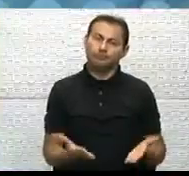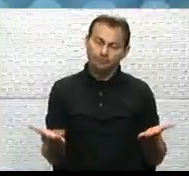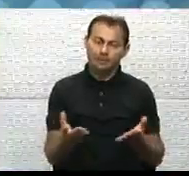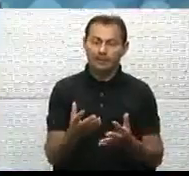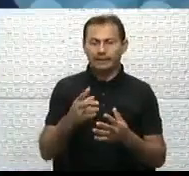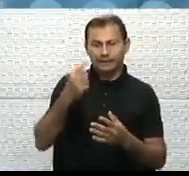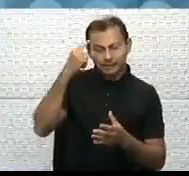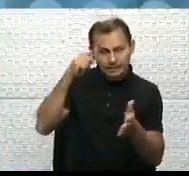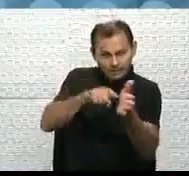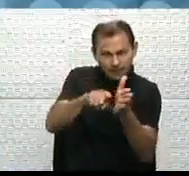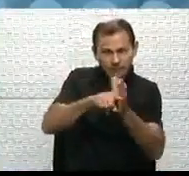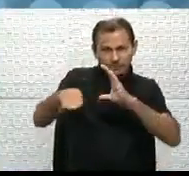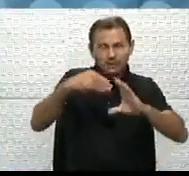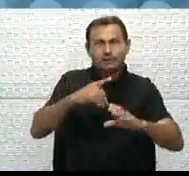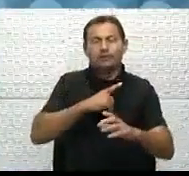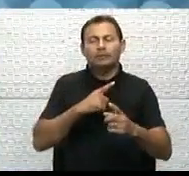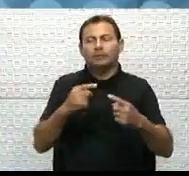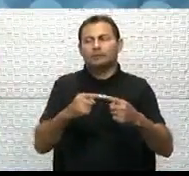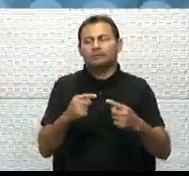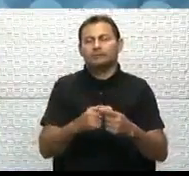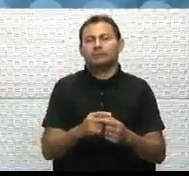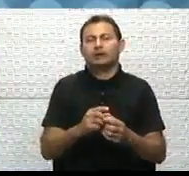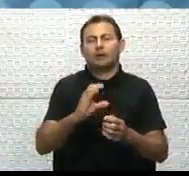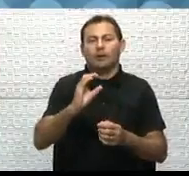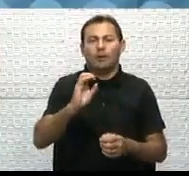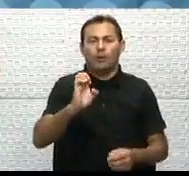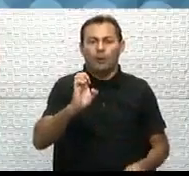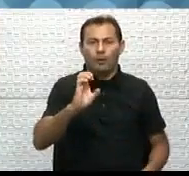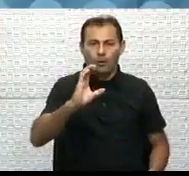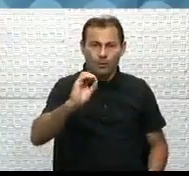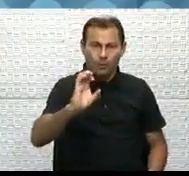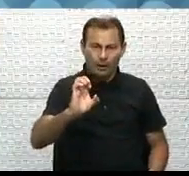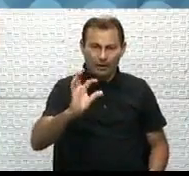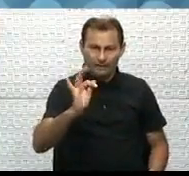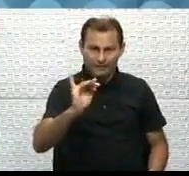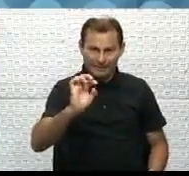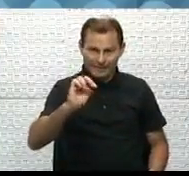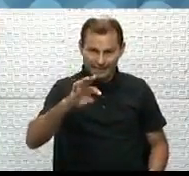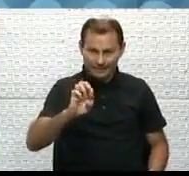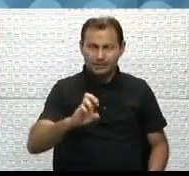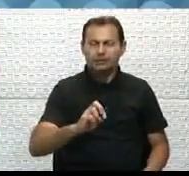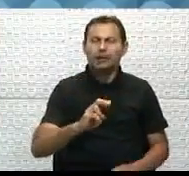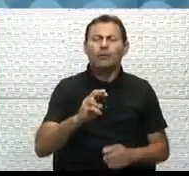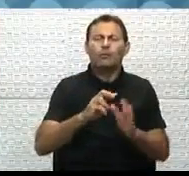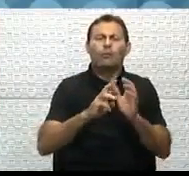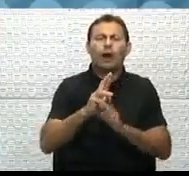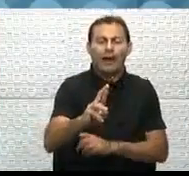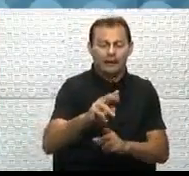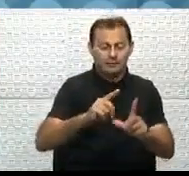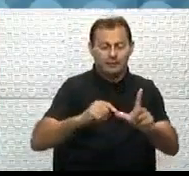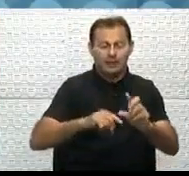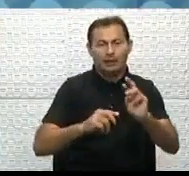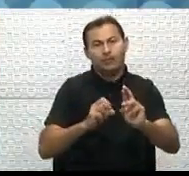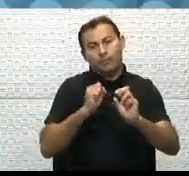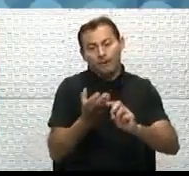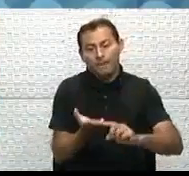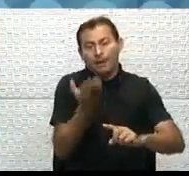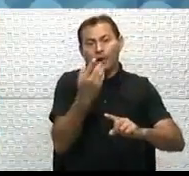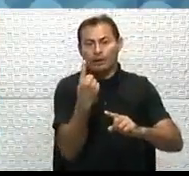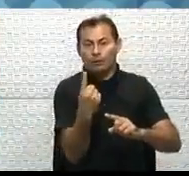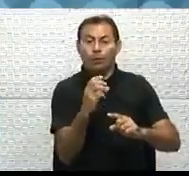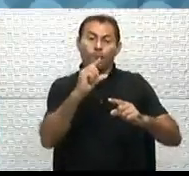Bom, entre as dúvidas encaminhadas, nós temos com relação ao coeficiente de correlação, aquele R. Bom, o R ele pode ser maior que 1 ou